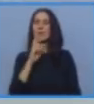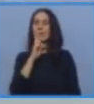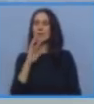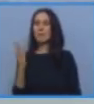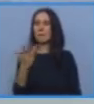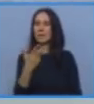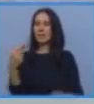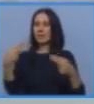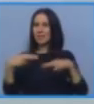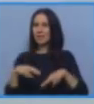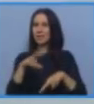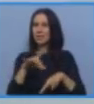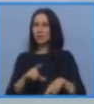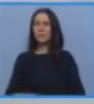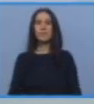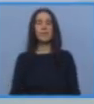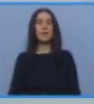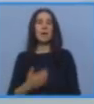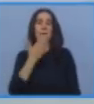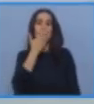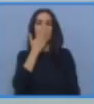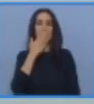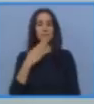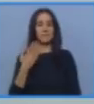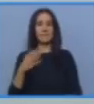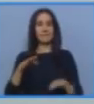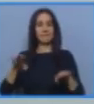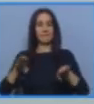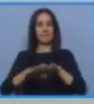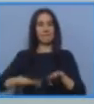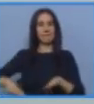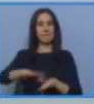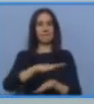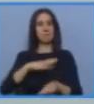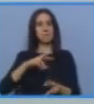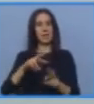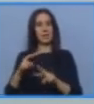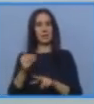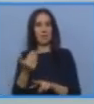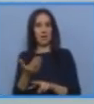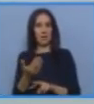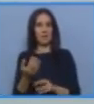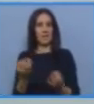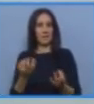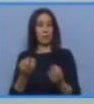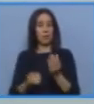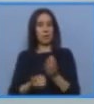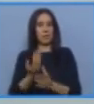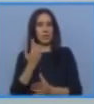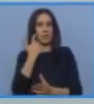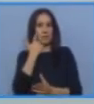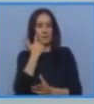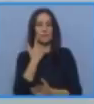É quase um santuário alternativo na origem e há, de facto, muita gente